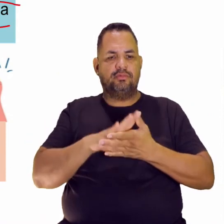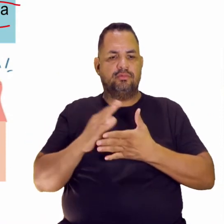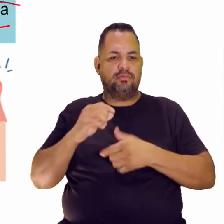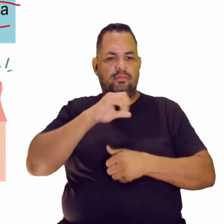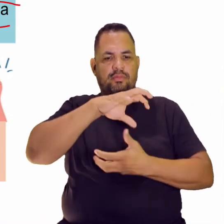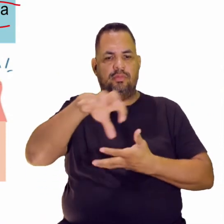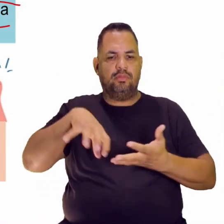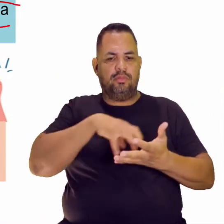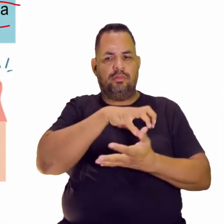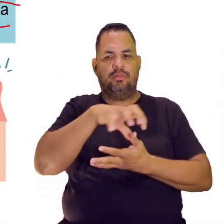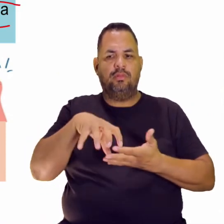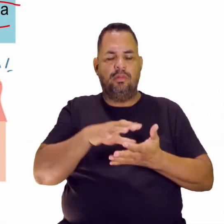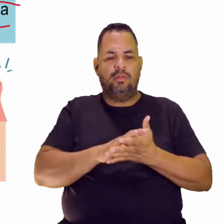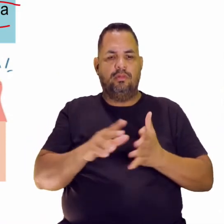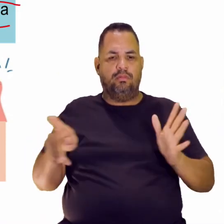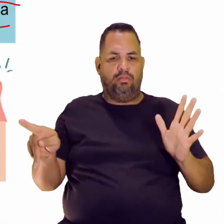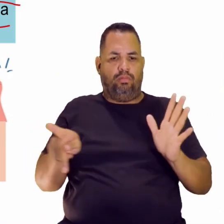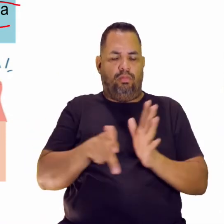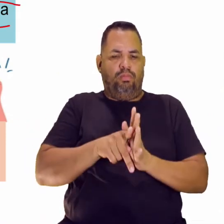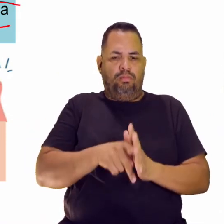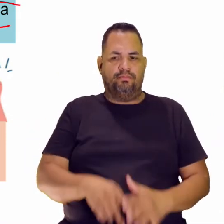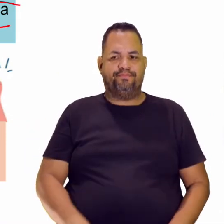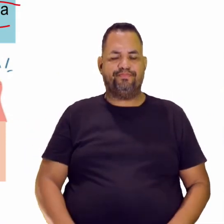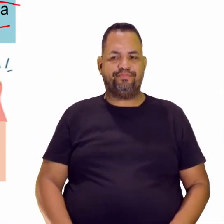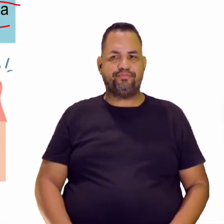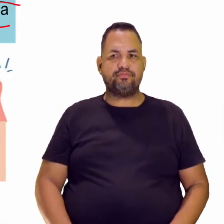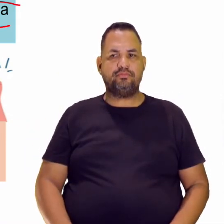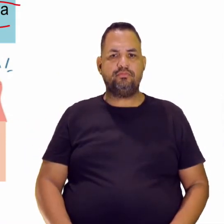revolucionária própria.